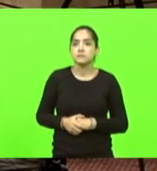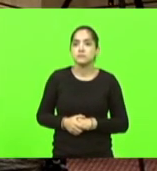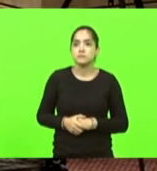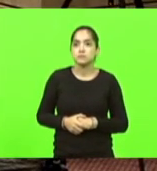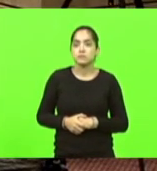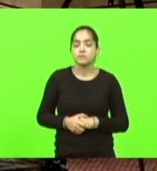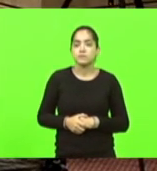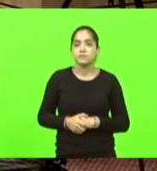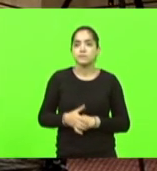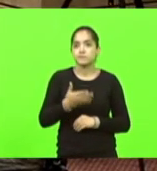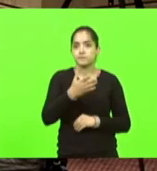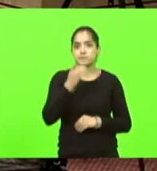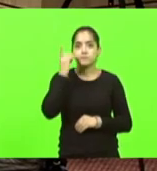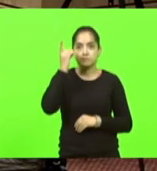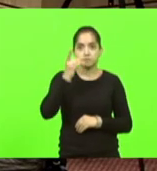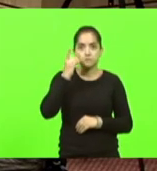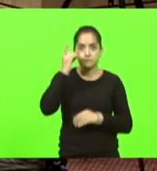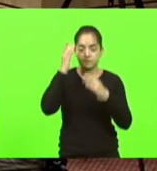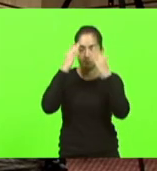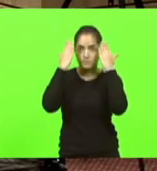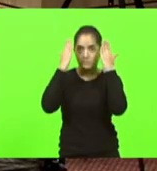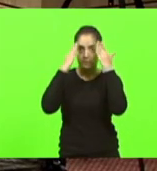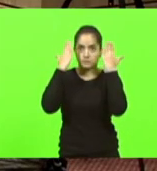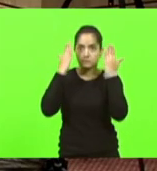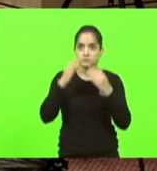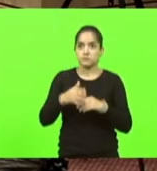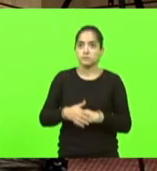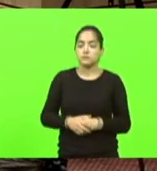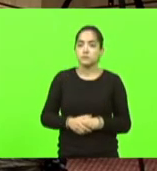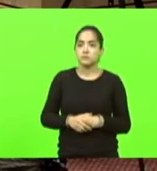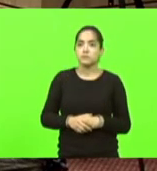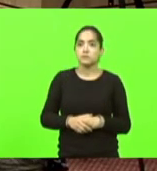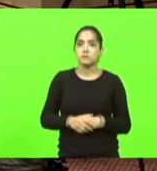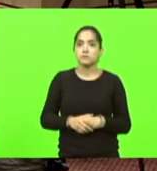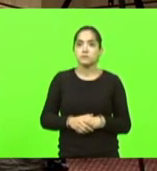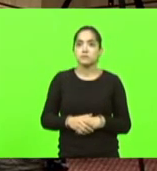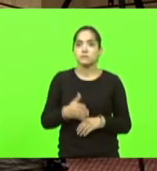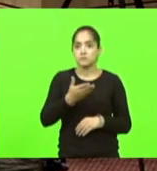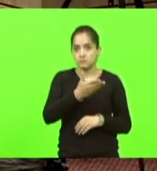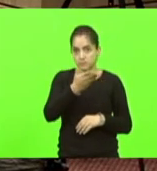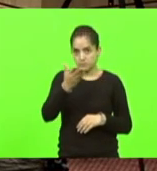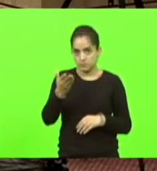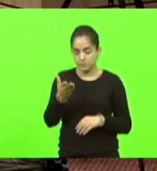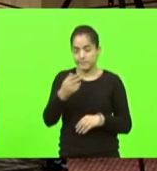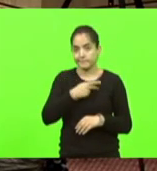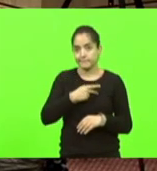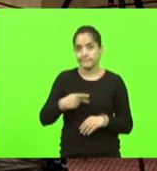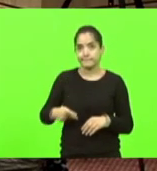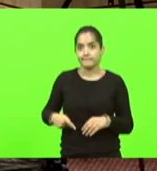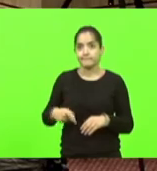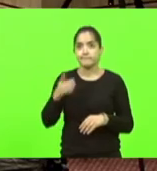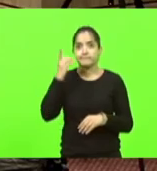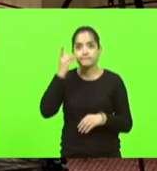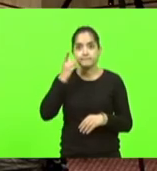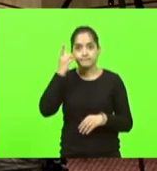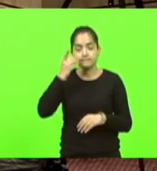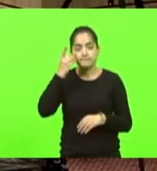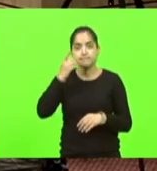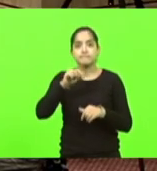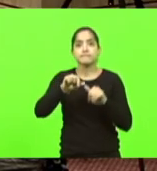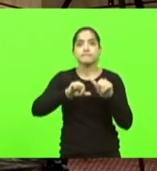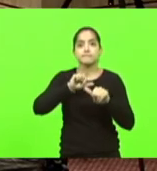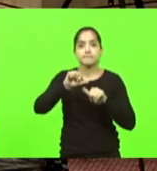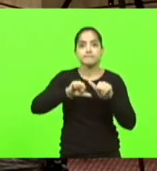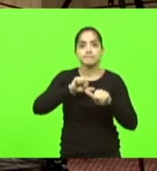é uma palavra Deputado José Milton Scheffer Presidente senhoras deputadas e senhores deputados reforma